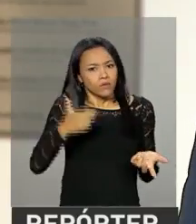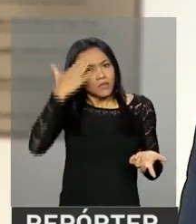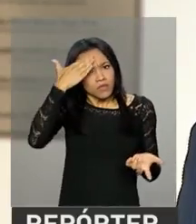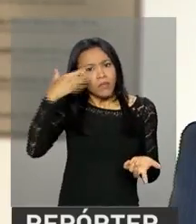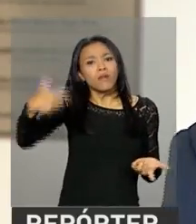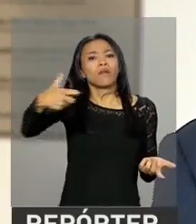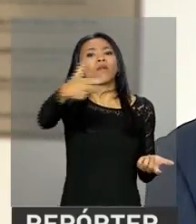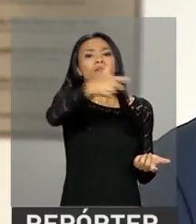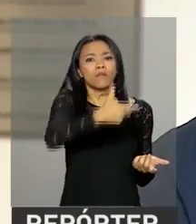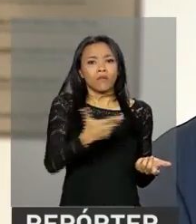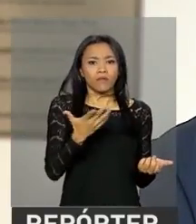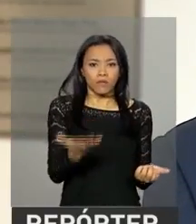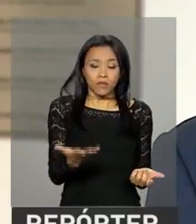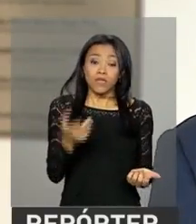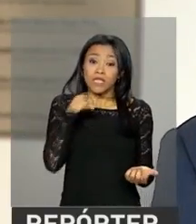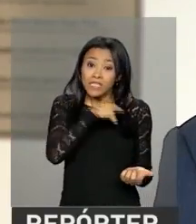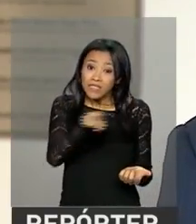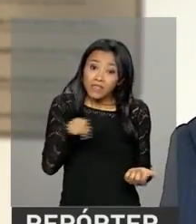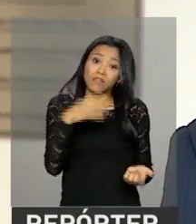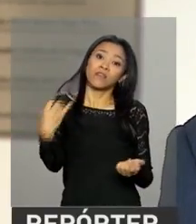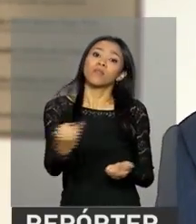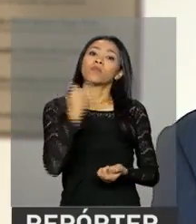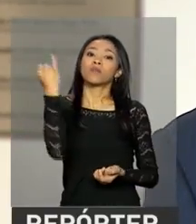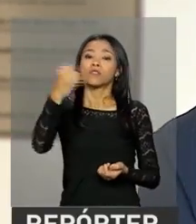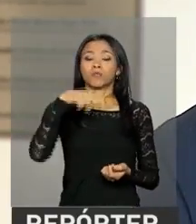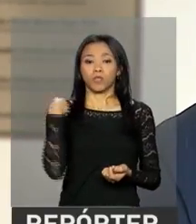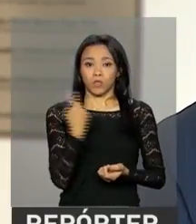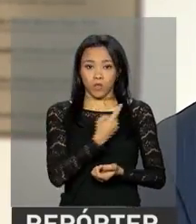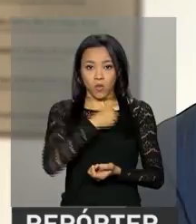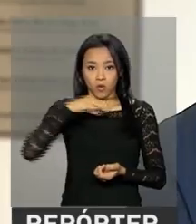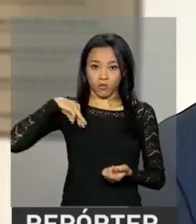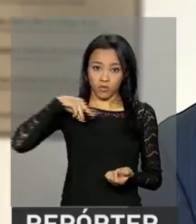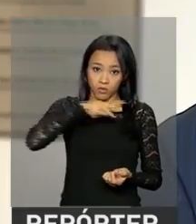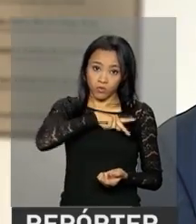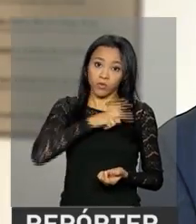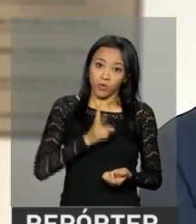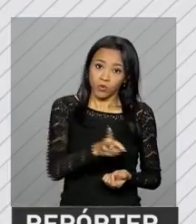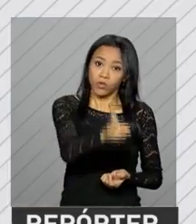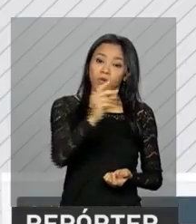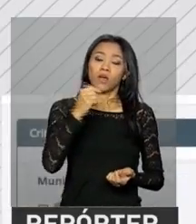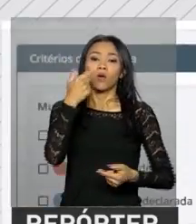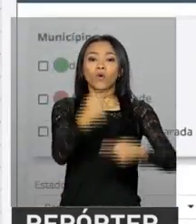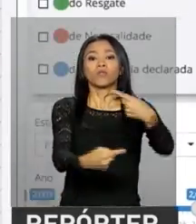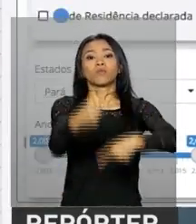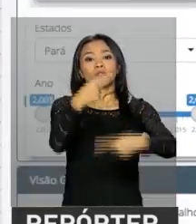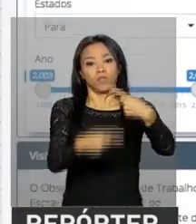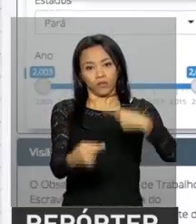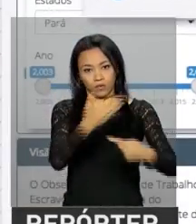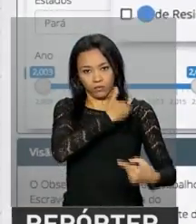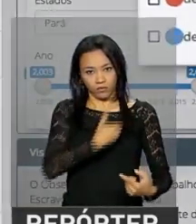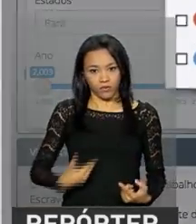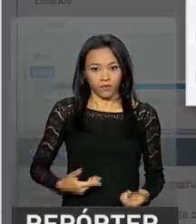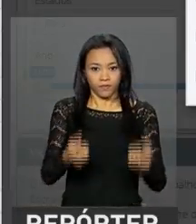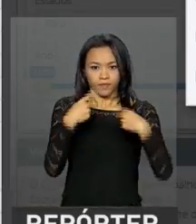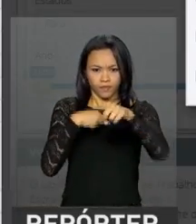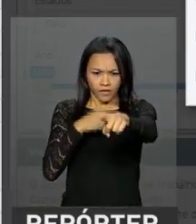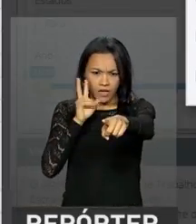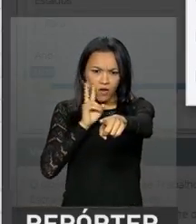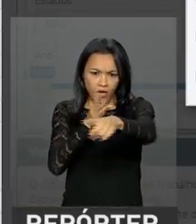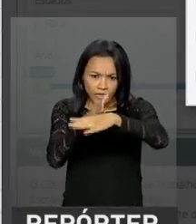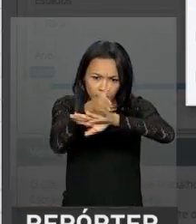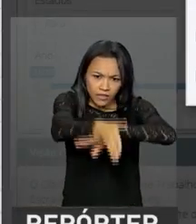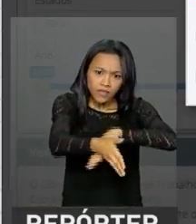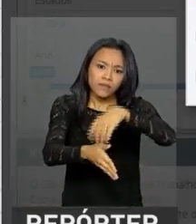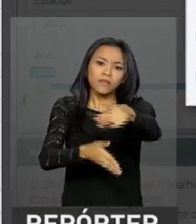importante isso para que nós possamos dar efetividade às políticas públicas no site é possível filtrar os dados por